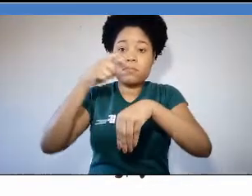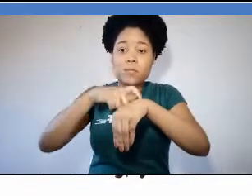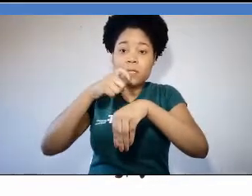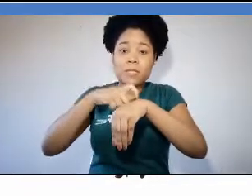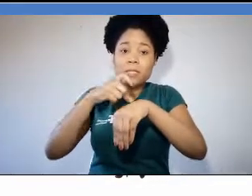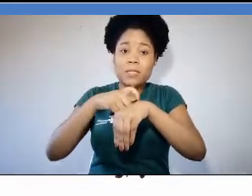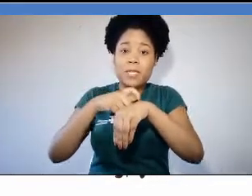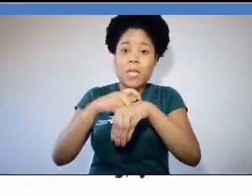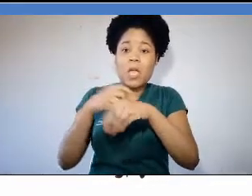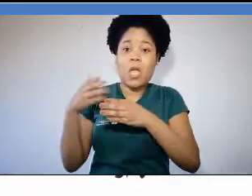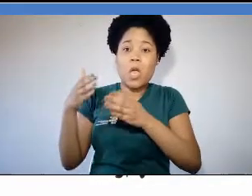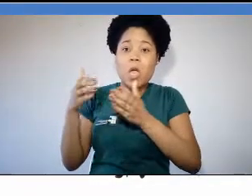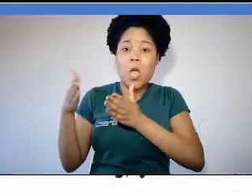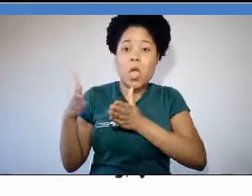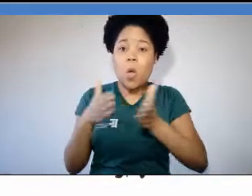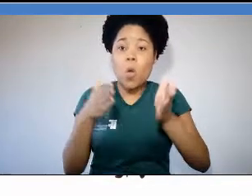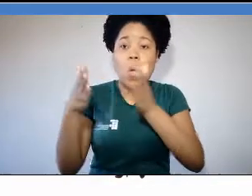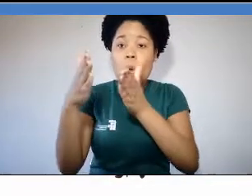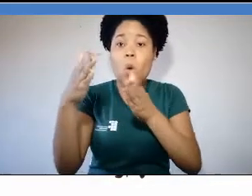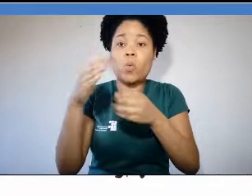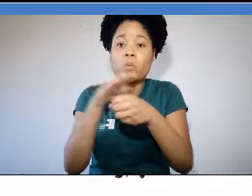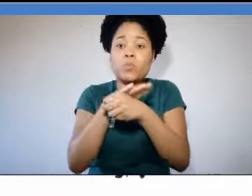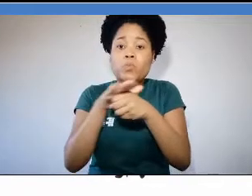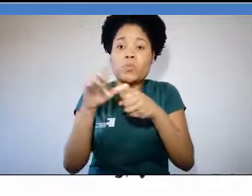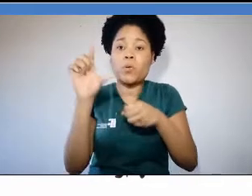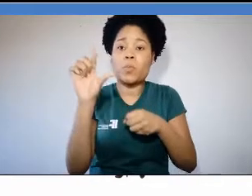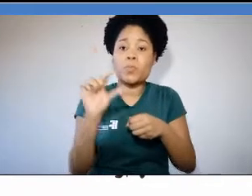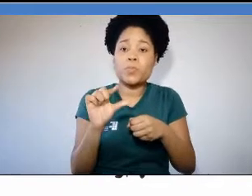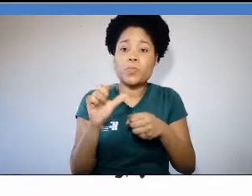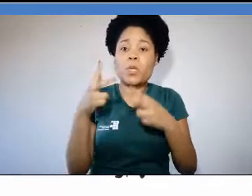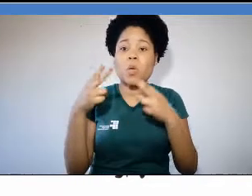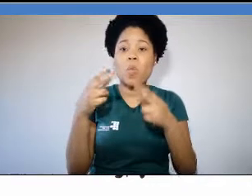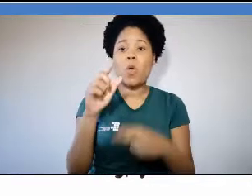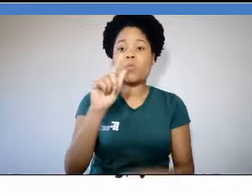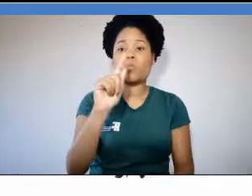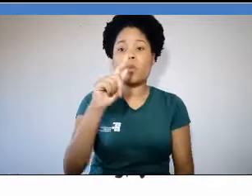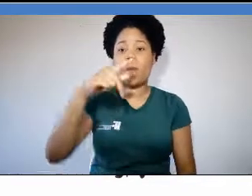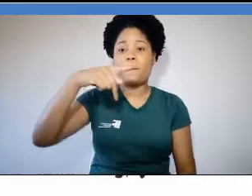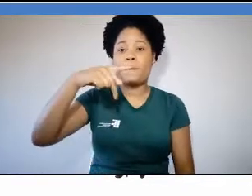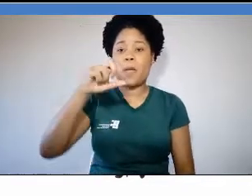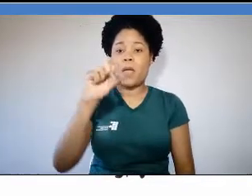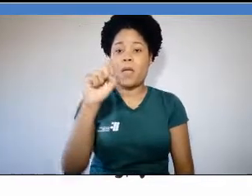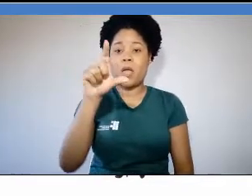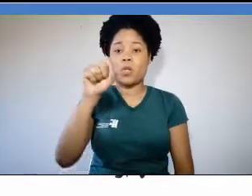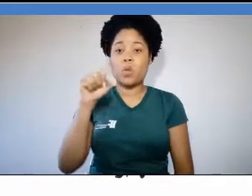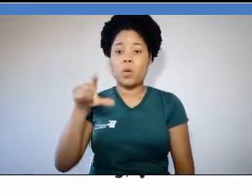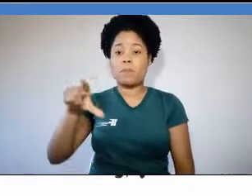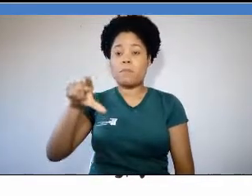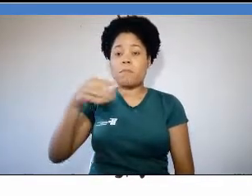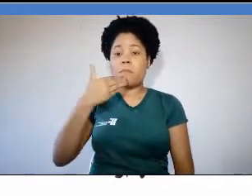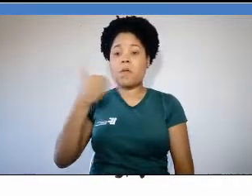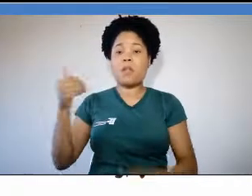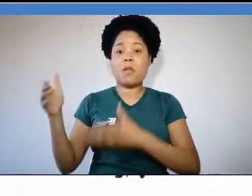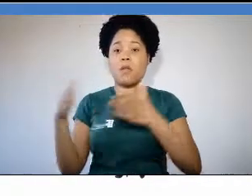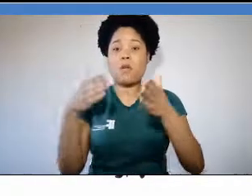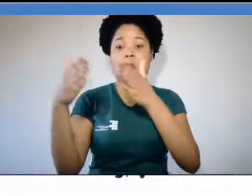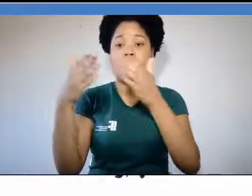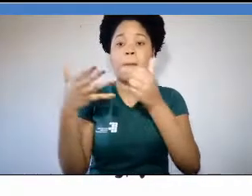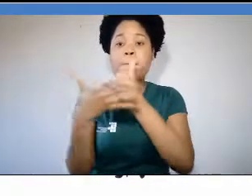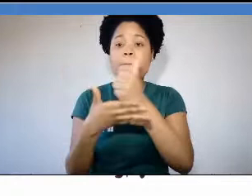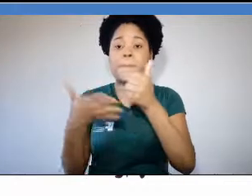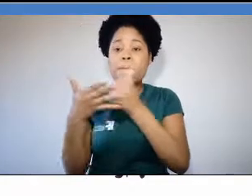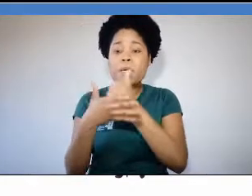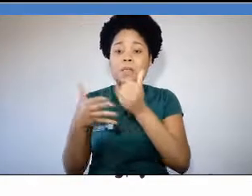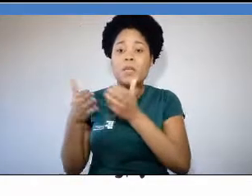que esteja menos congestionada. É mais ou menos o que o GPS faz. Escolhe a melhor rota baseado